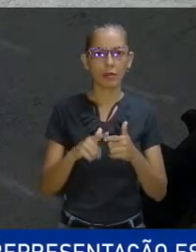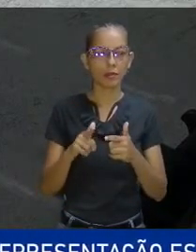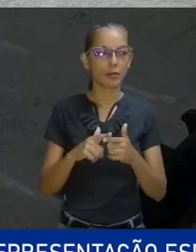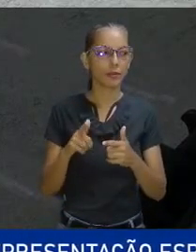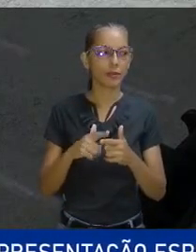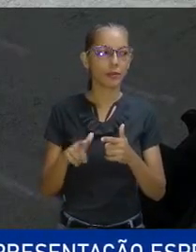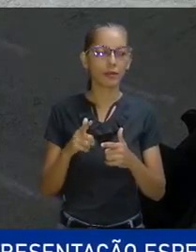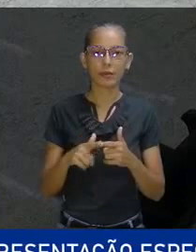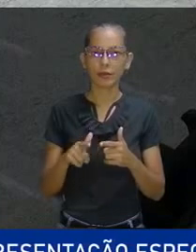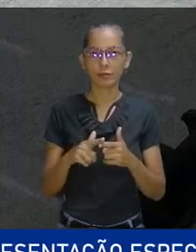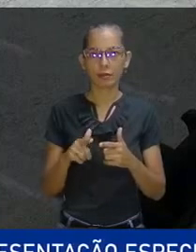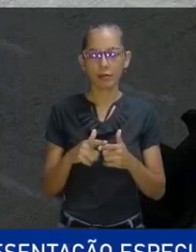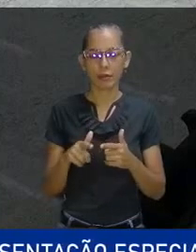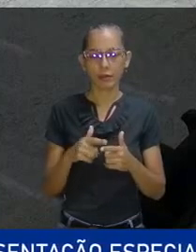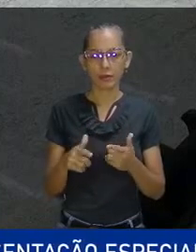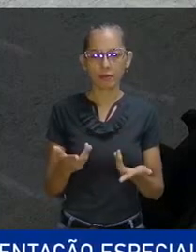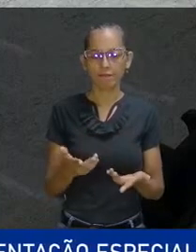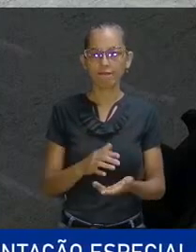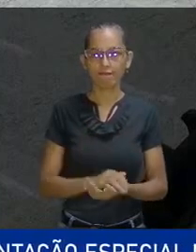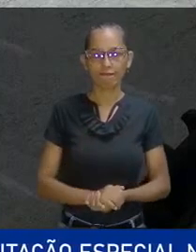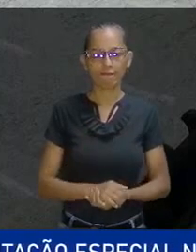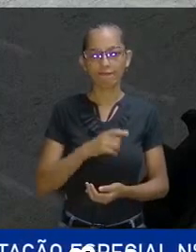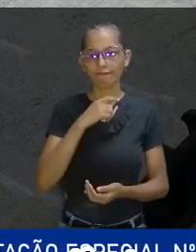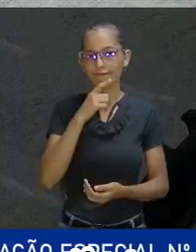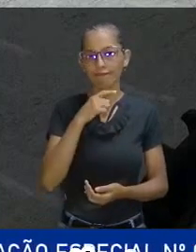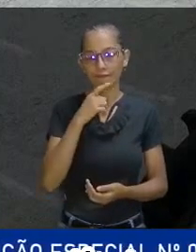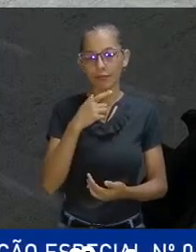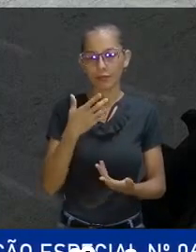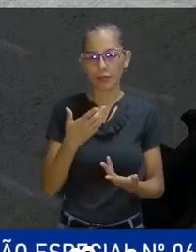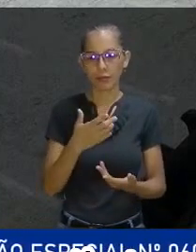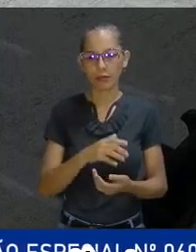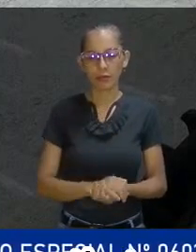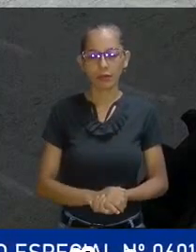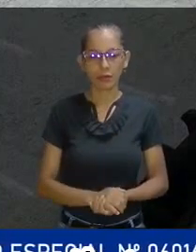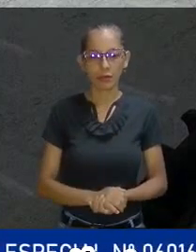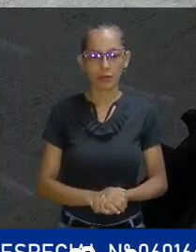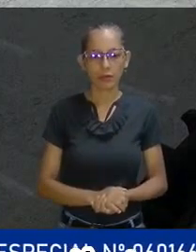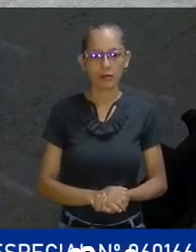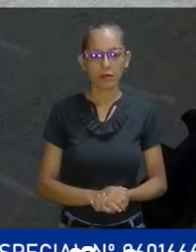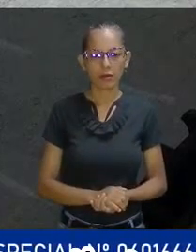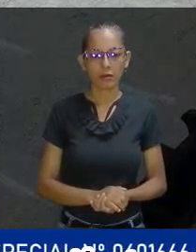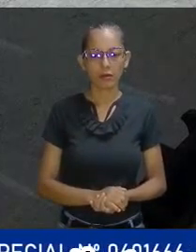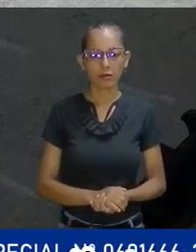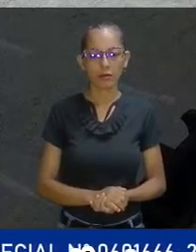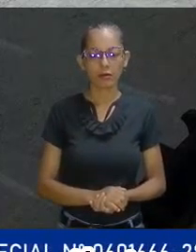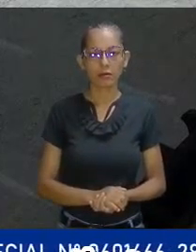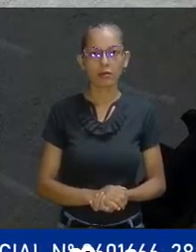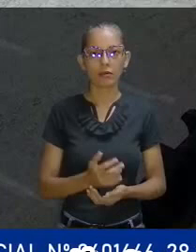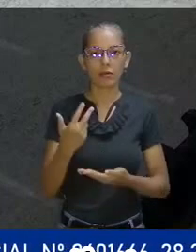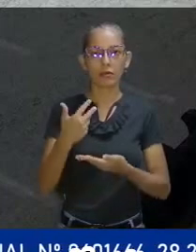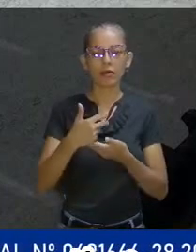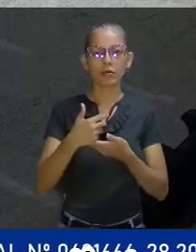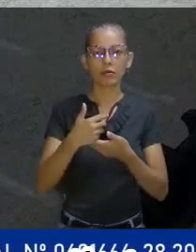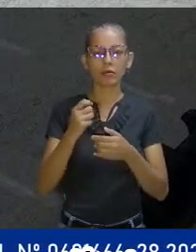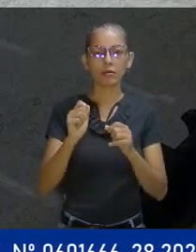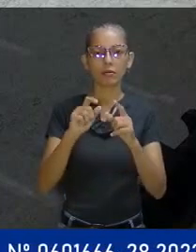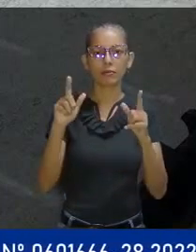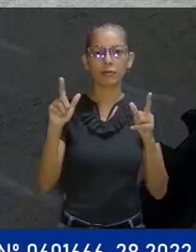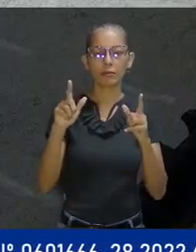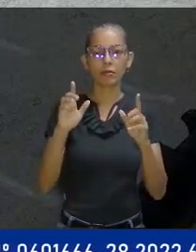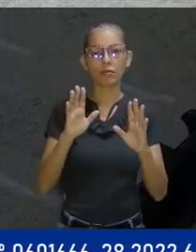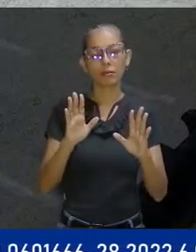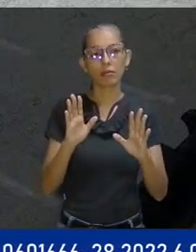a Vossa Excelência autorização. Como eu não consegui acessar a câmera, eu peço a Vossa Excelência para